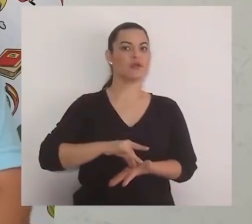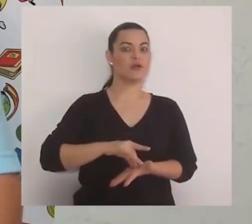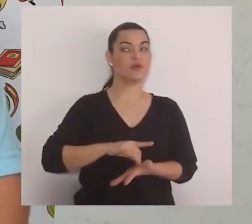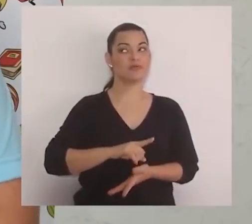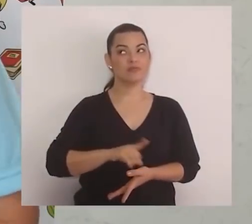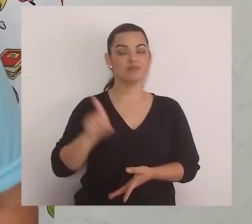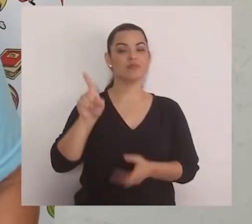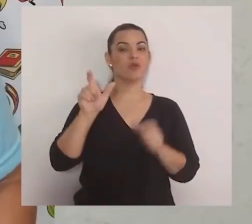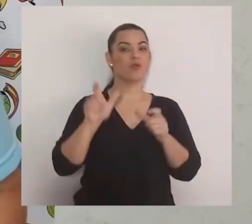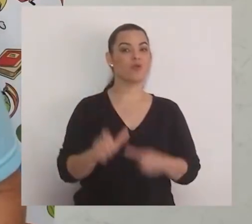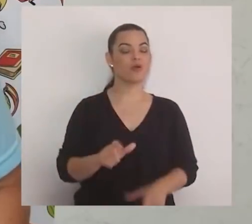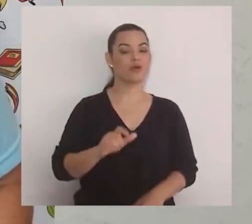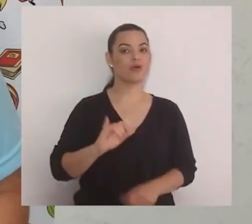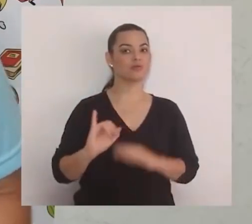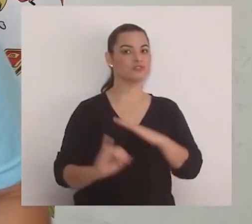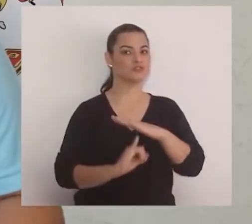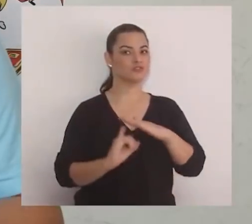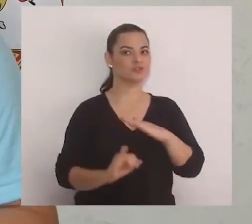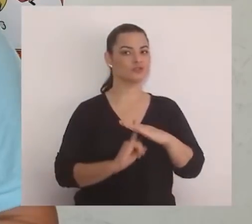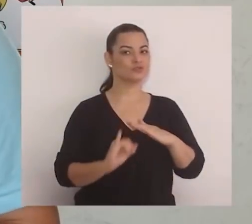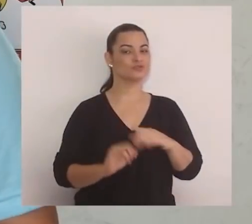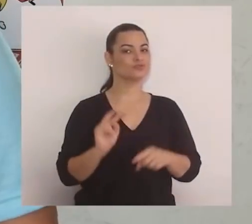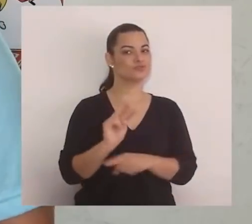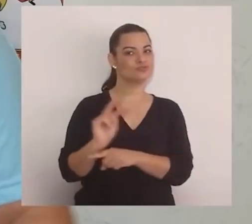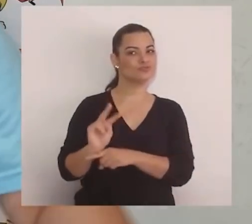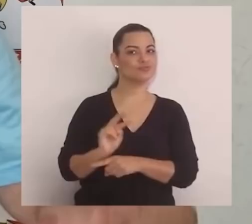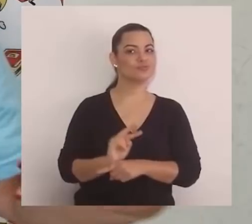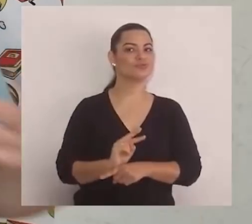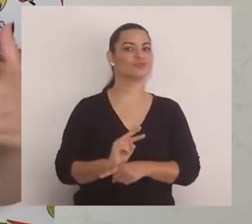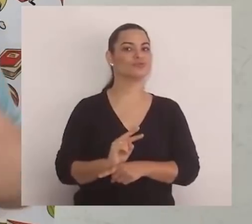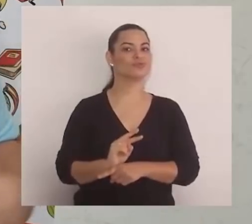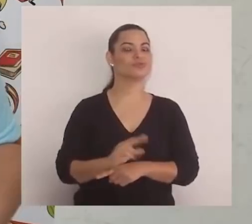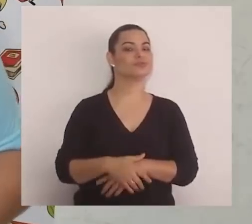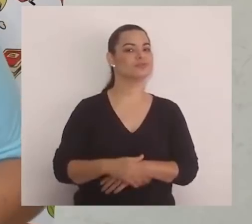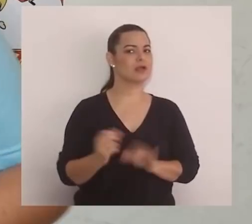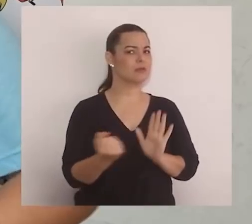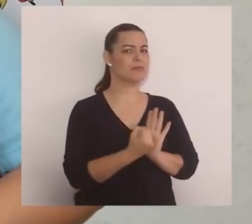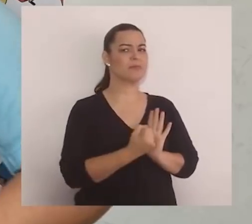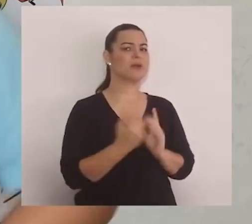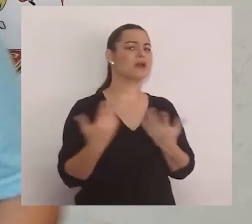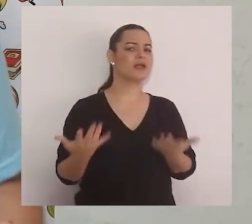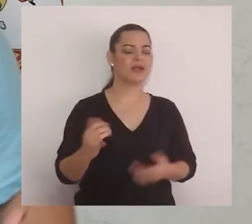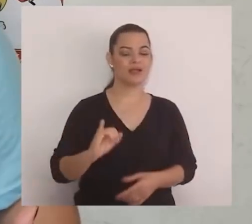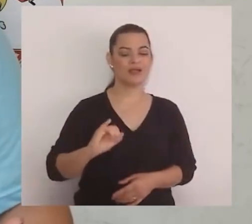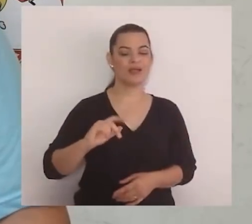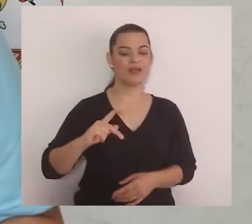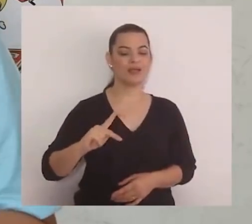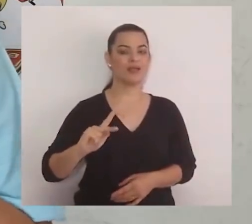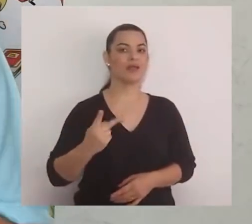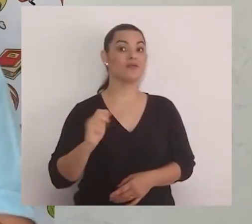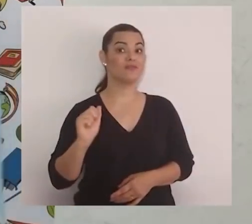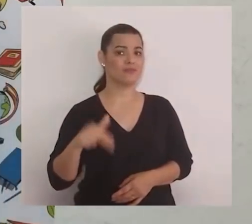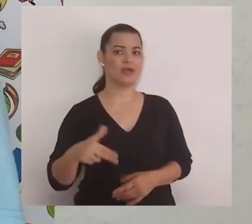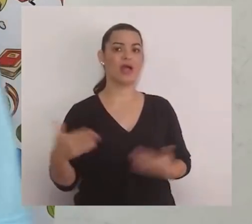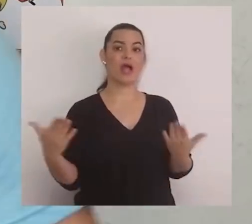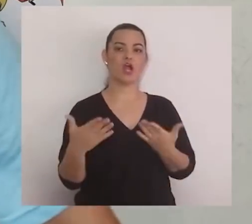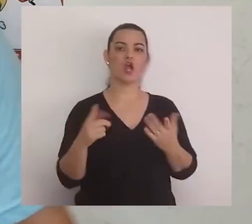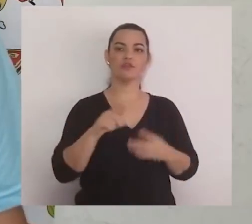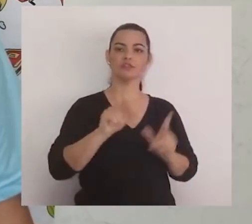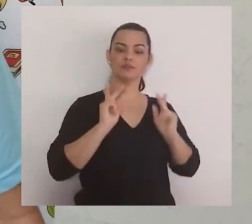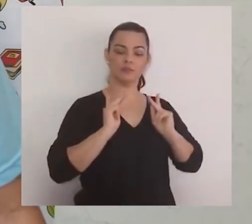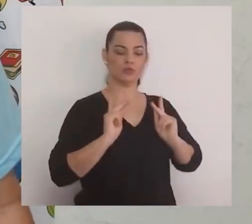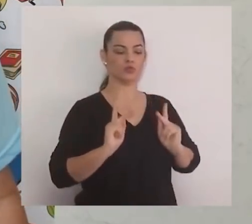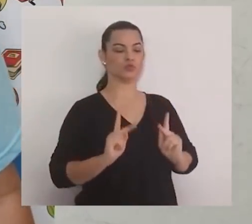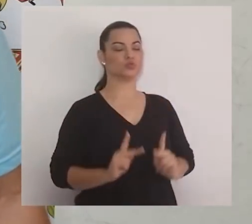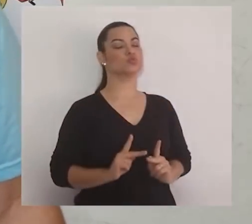no final da semana, eu vou lançar o desafio para vocês. O que você gostaria que